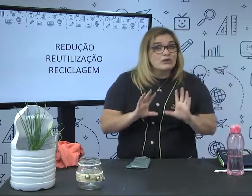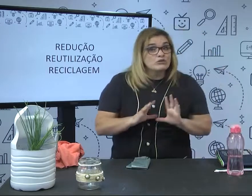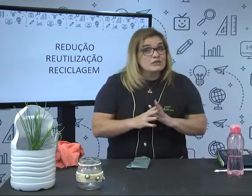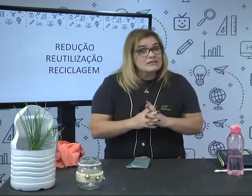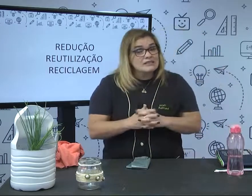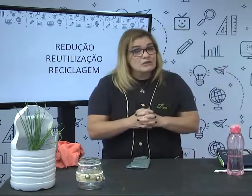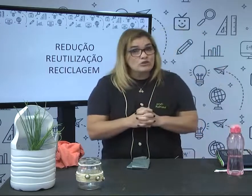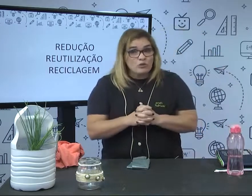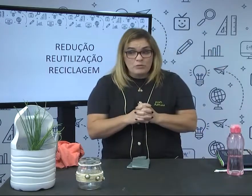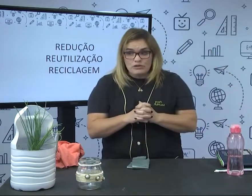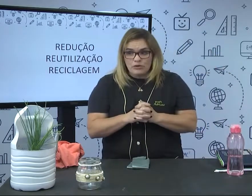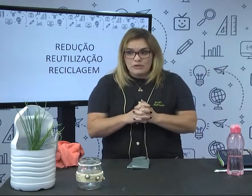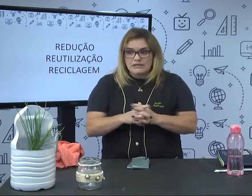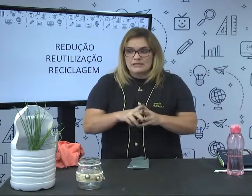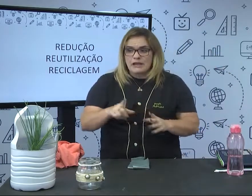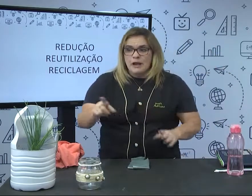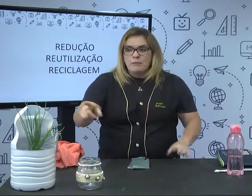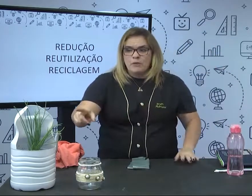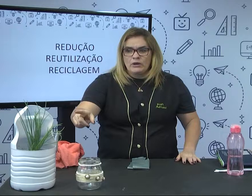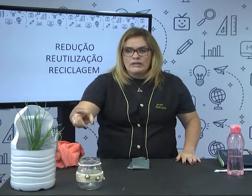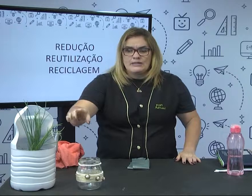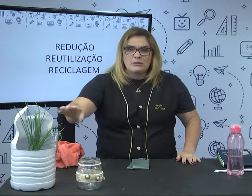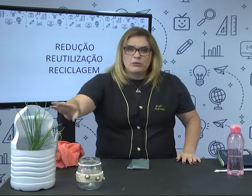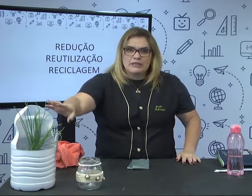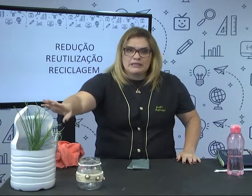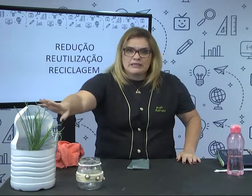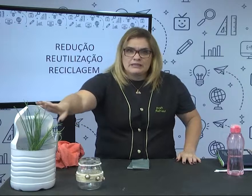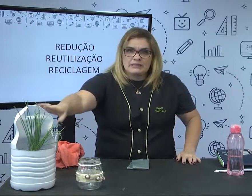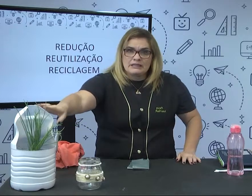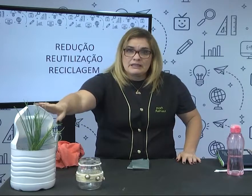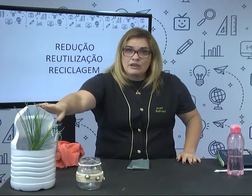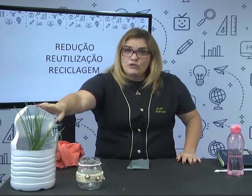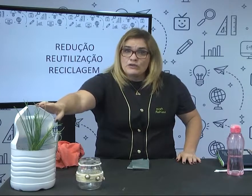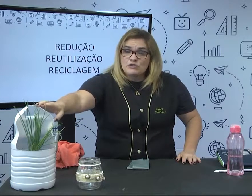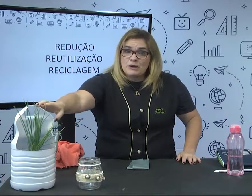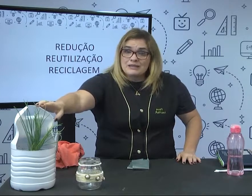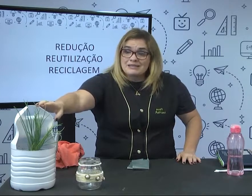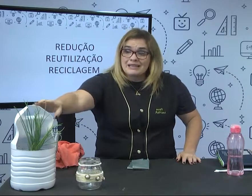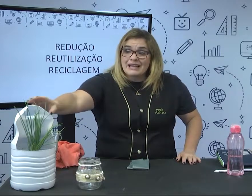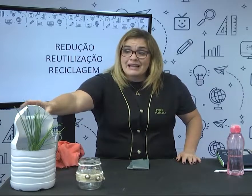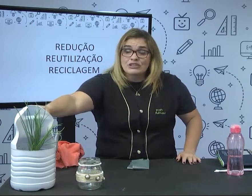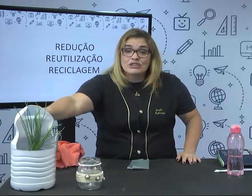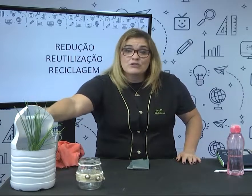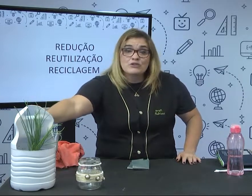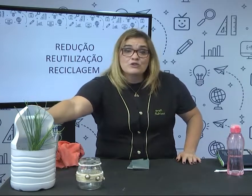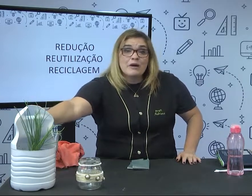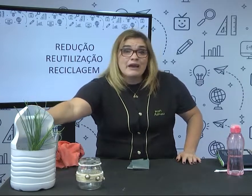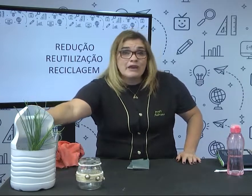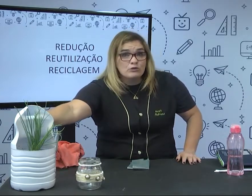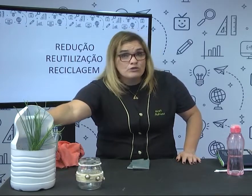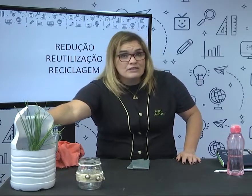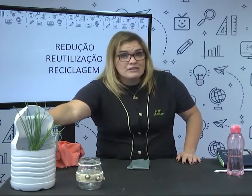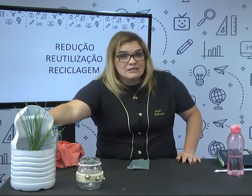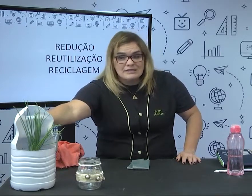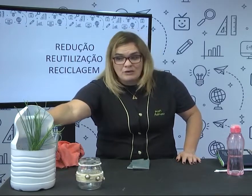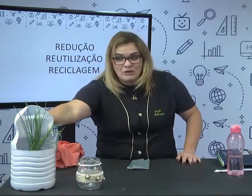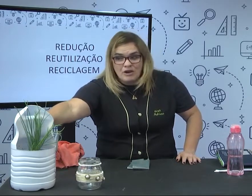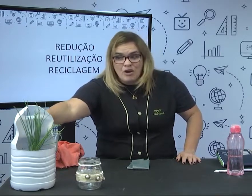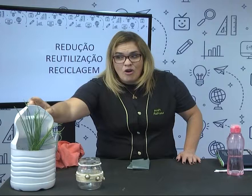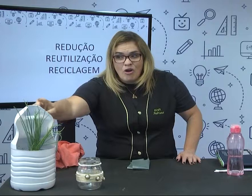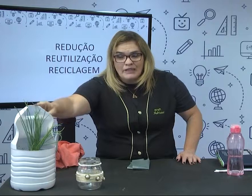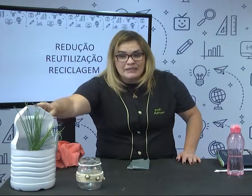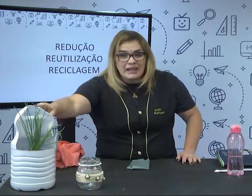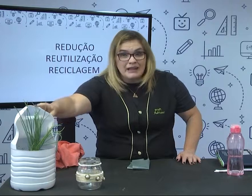fazer a reutilização de algumas coisas. Por exemplo, aqui. Eu fiz uma reciclagem, eu fiz uma